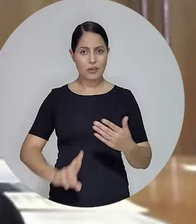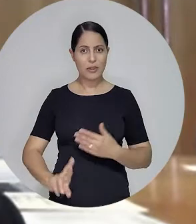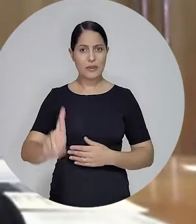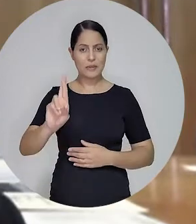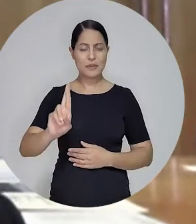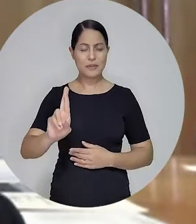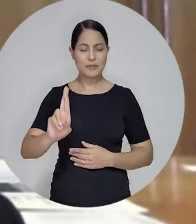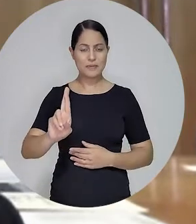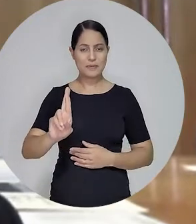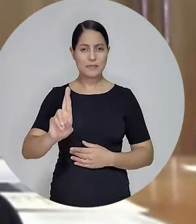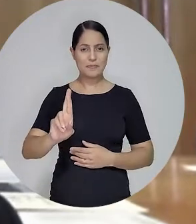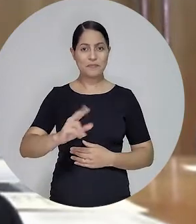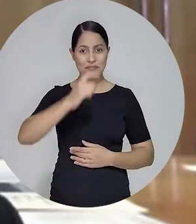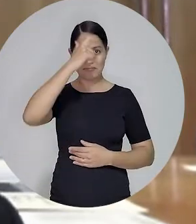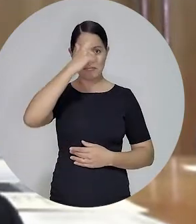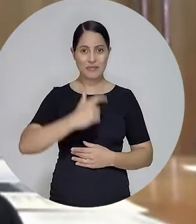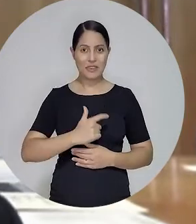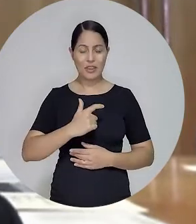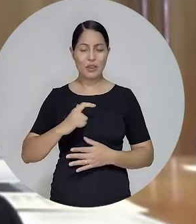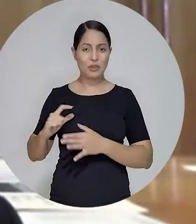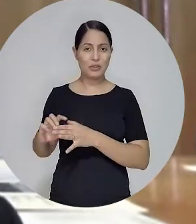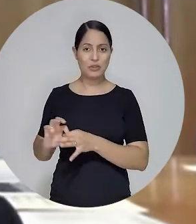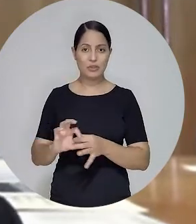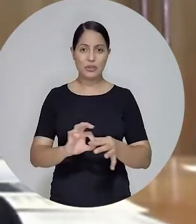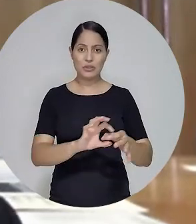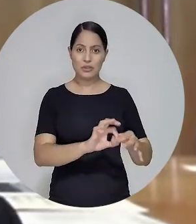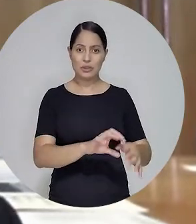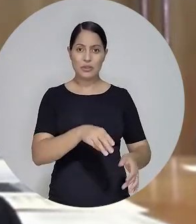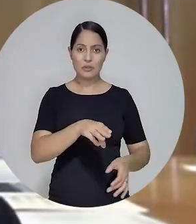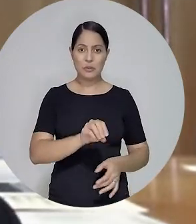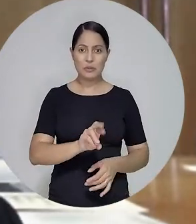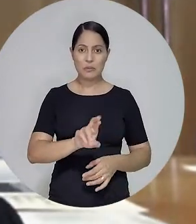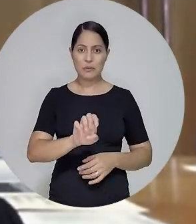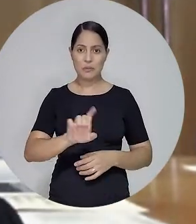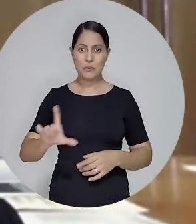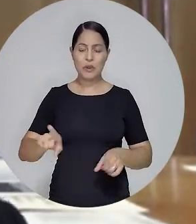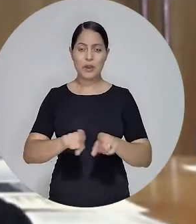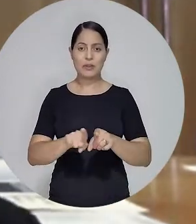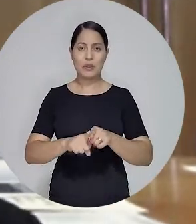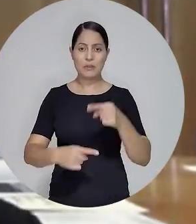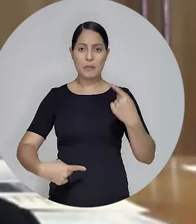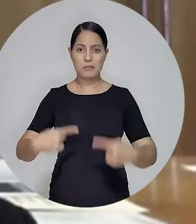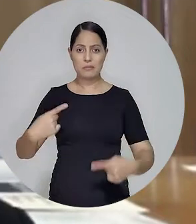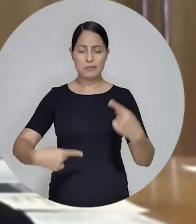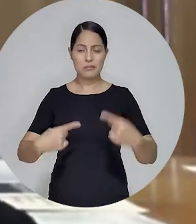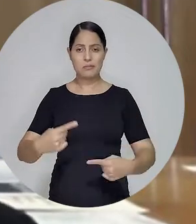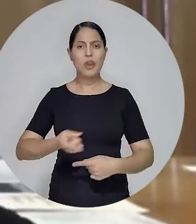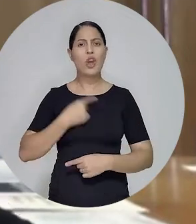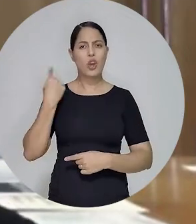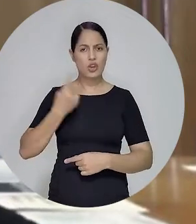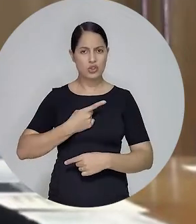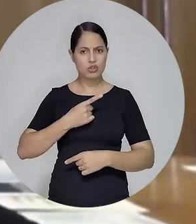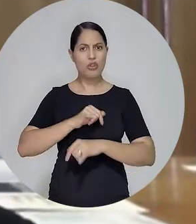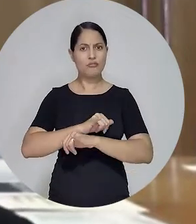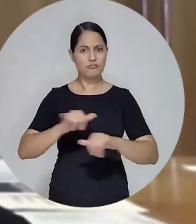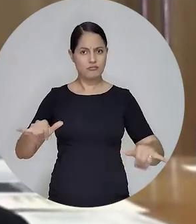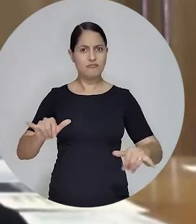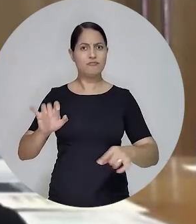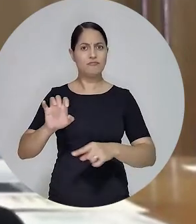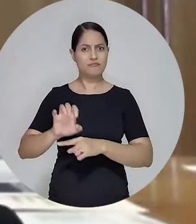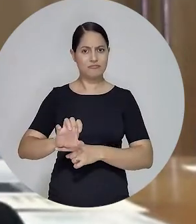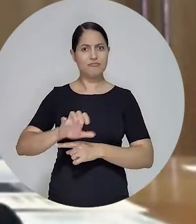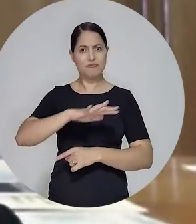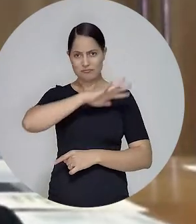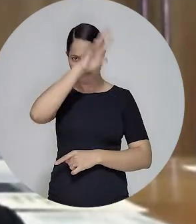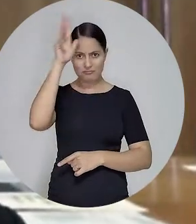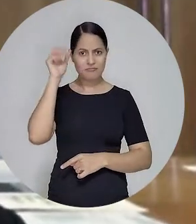Ao conferir tamanho reconhecimento moral e político aos homenageados, o Poder Judiciário amazonense reafirma seu